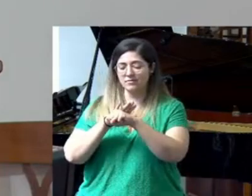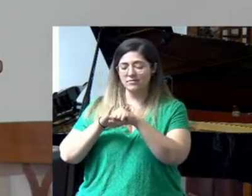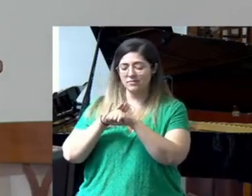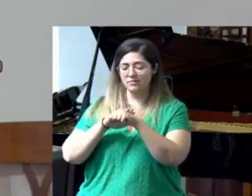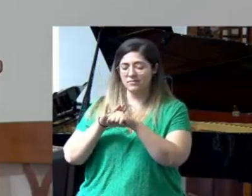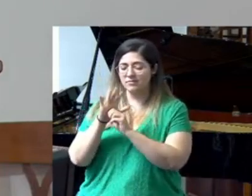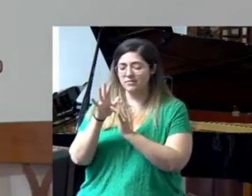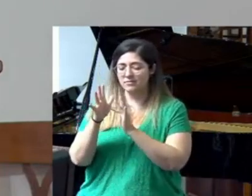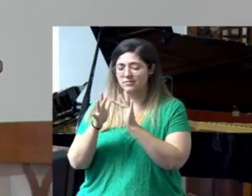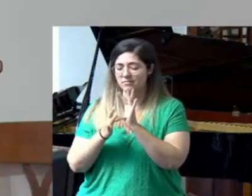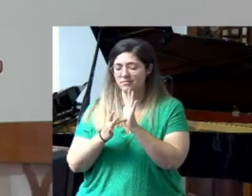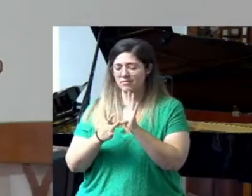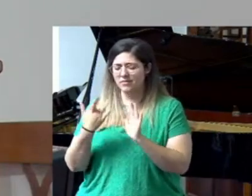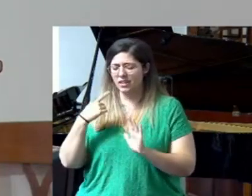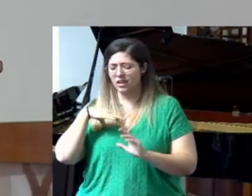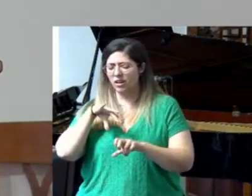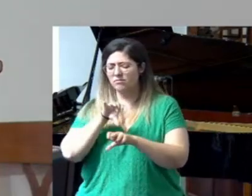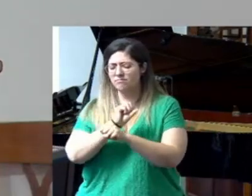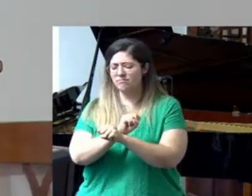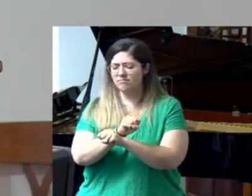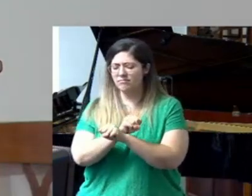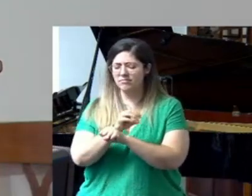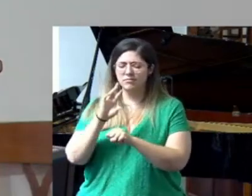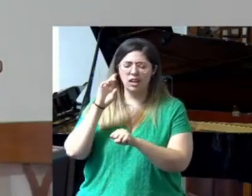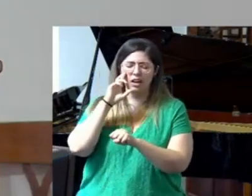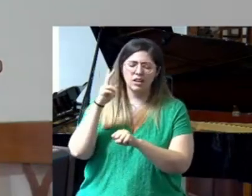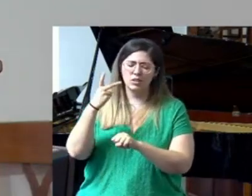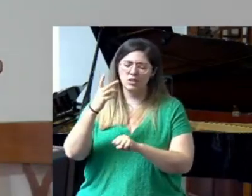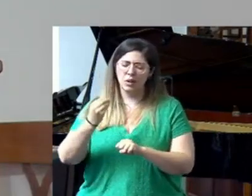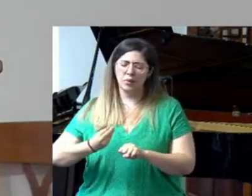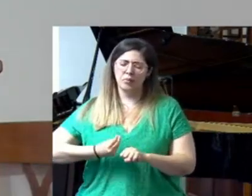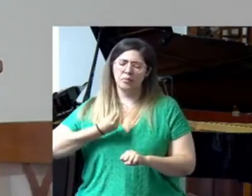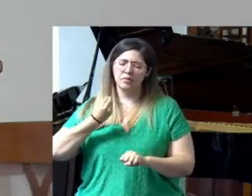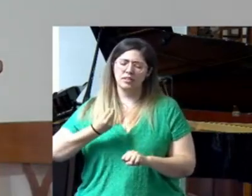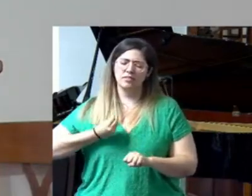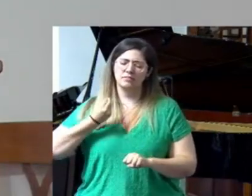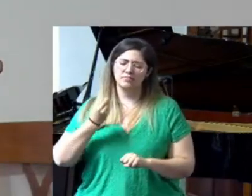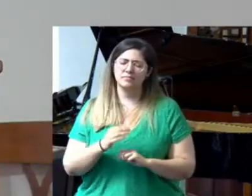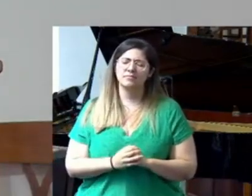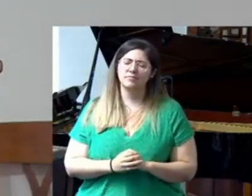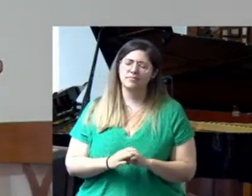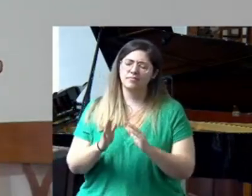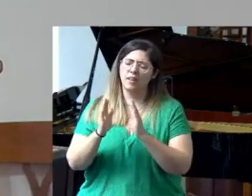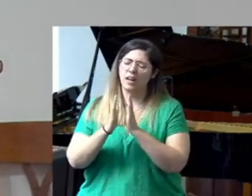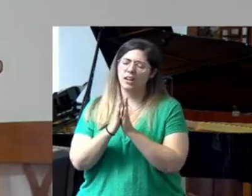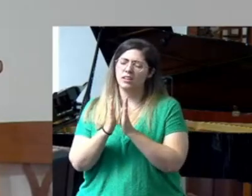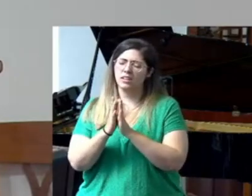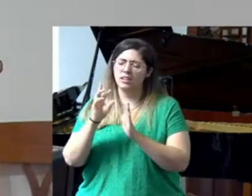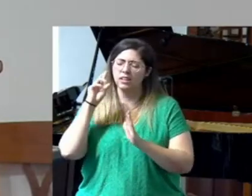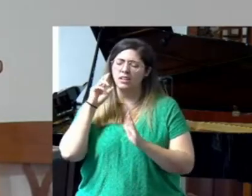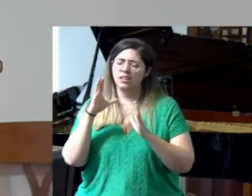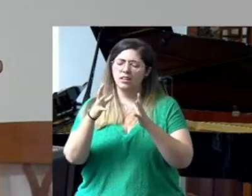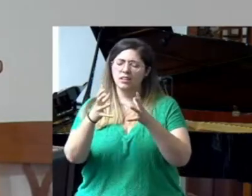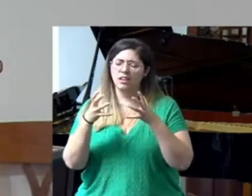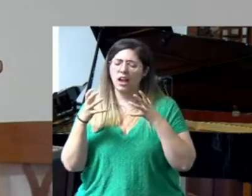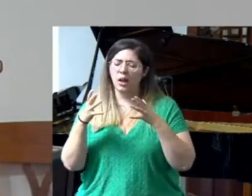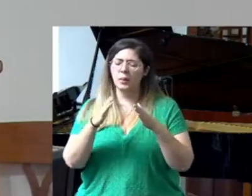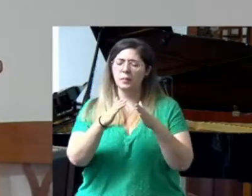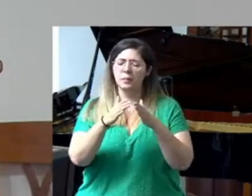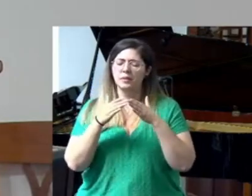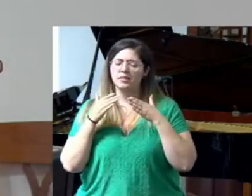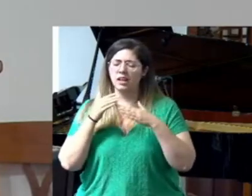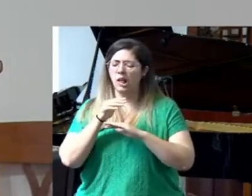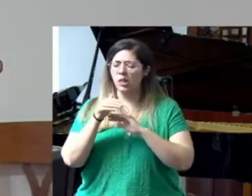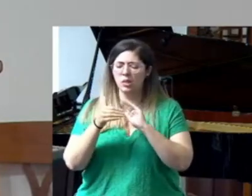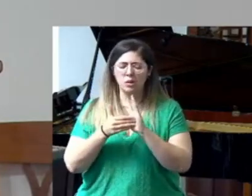dizer o que você espera do Senhor na sua vida. Senhor, eu quero interceder pelos nossos irmãos e